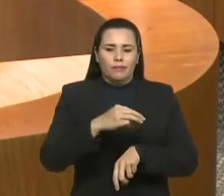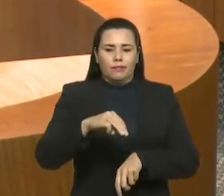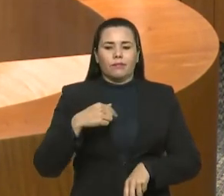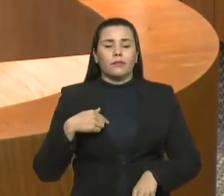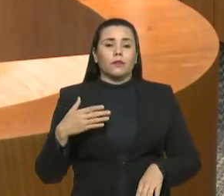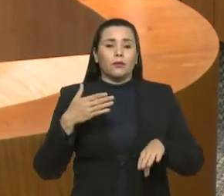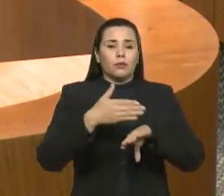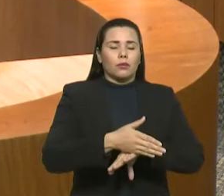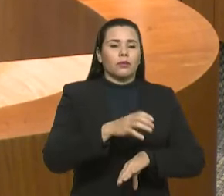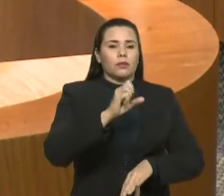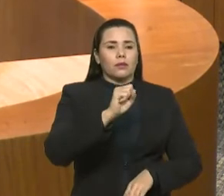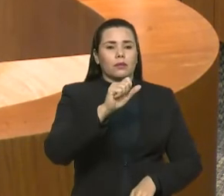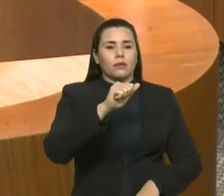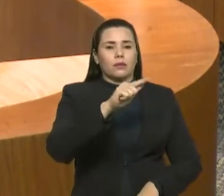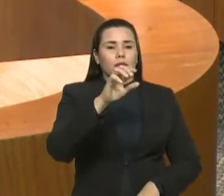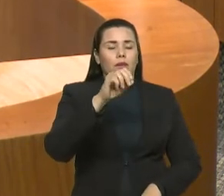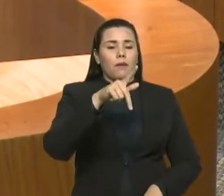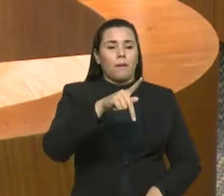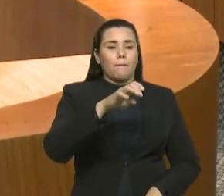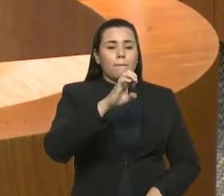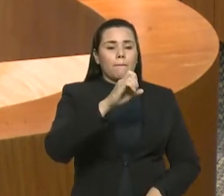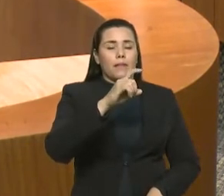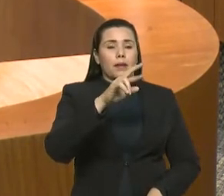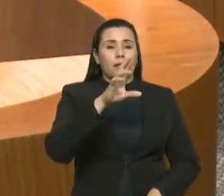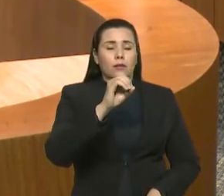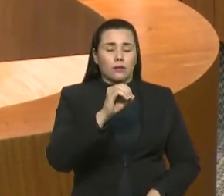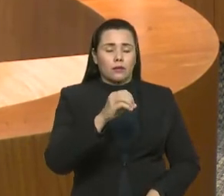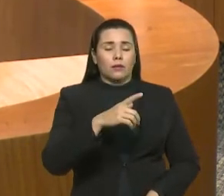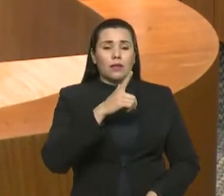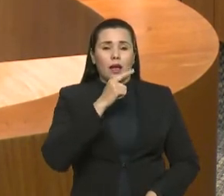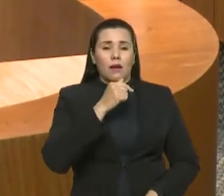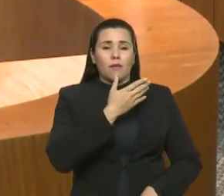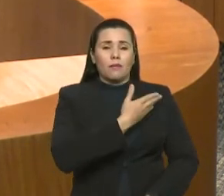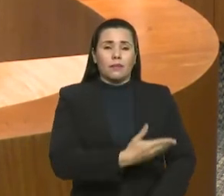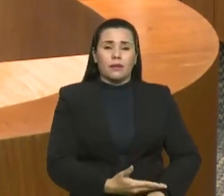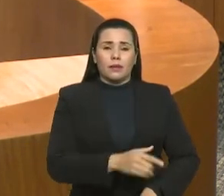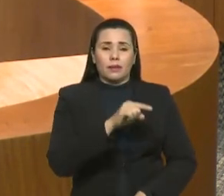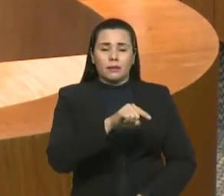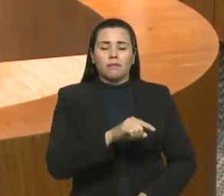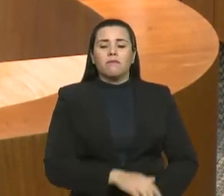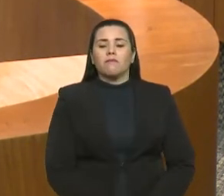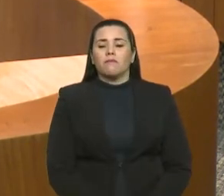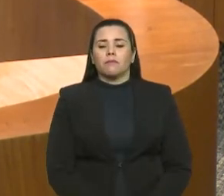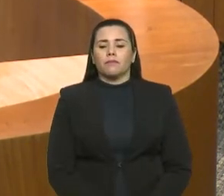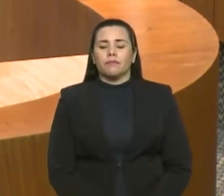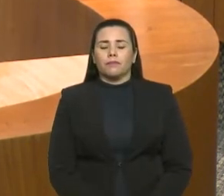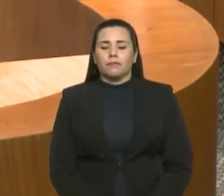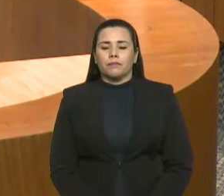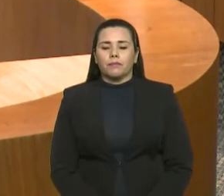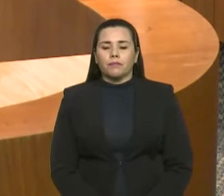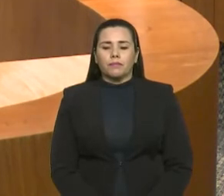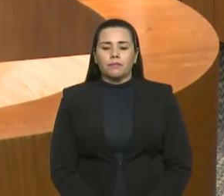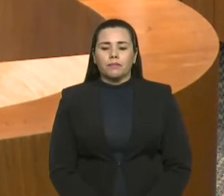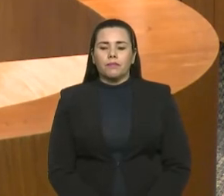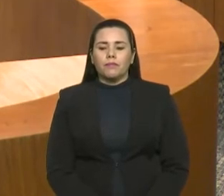houve várias inaugurações, obras do Estado, obras dos municípios, ali com a prefeita Marília em São Pedro Água Branca, e